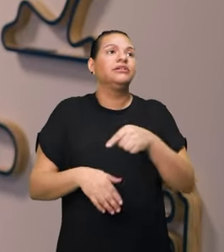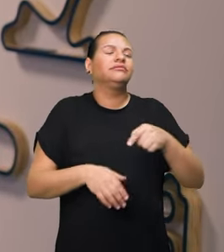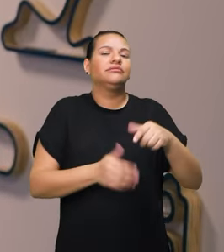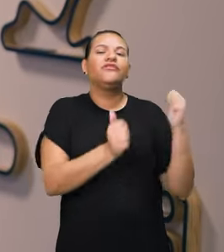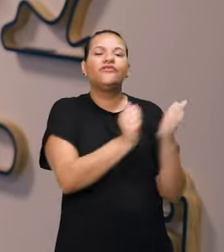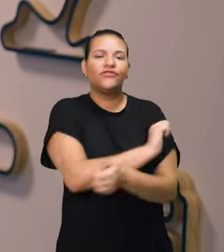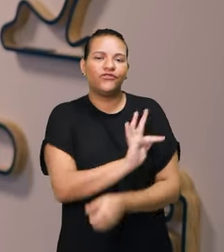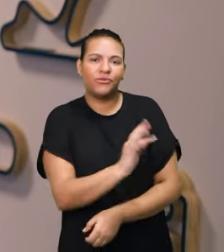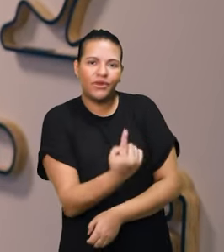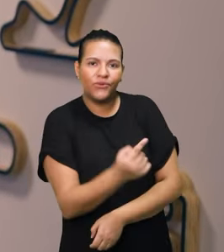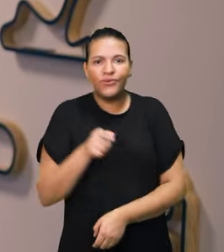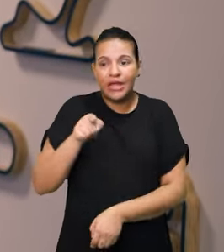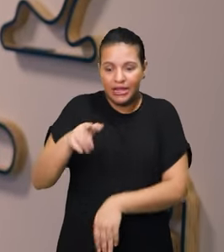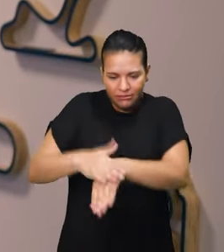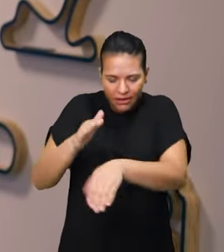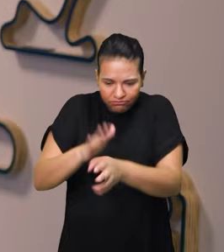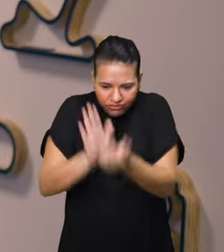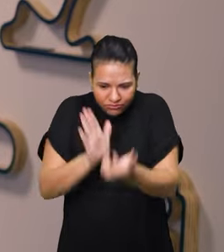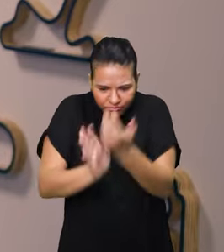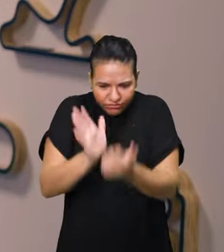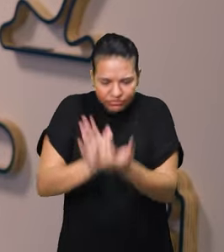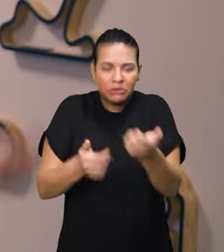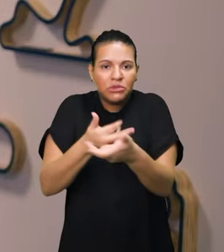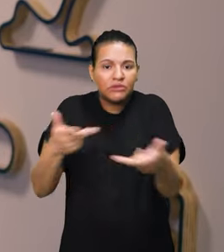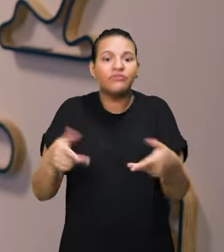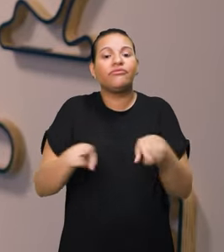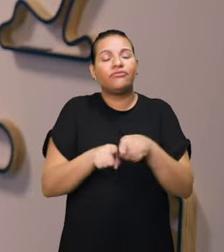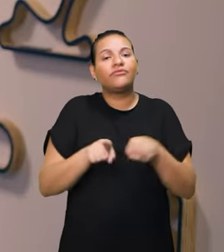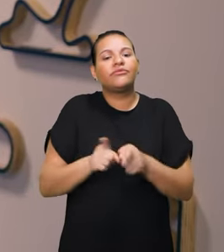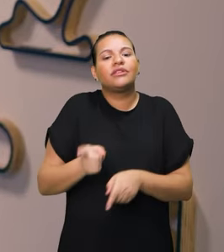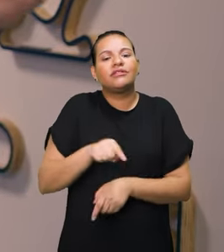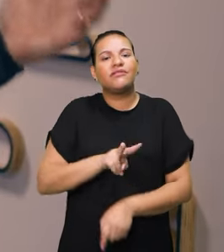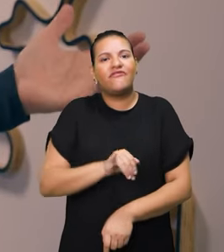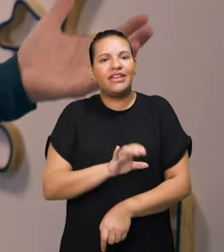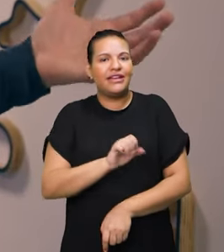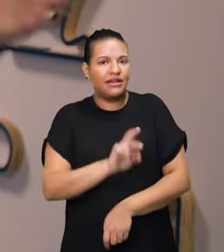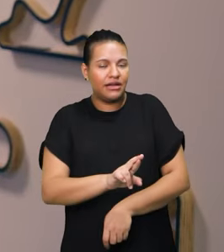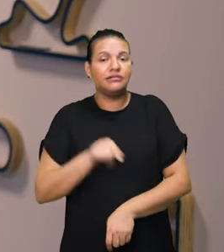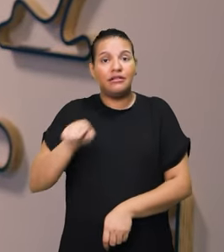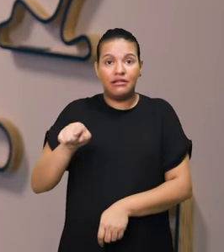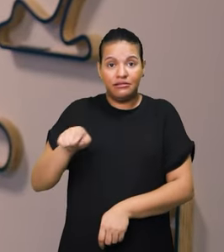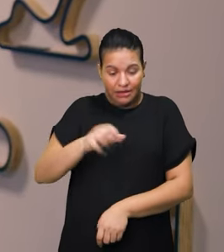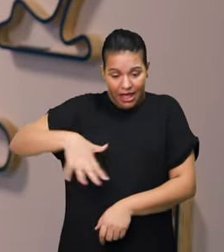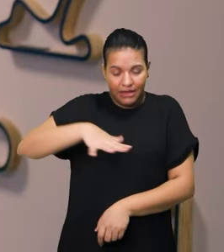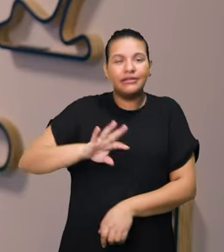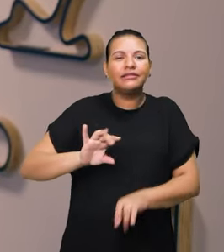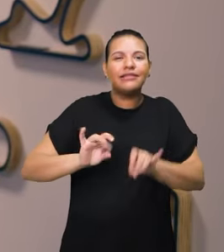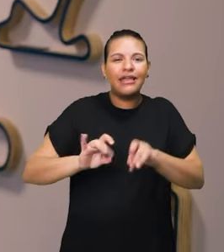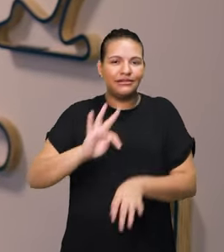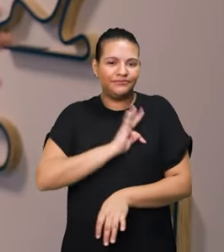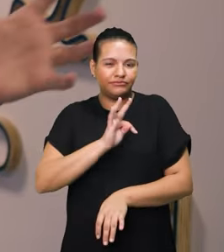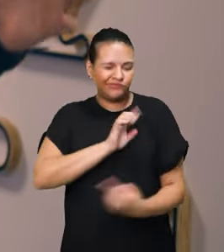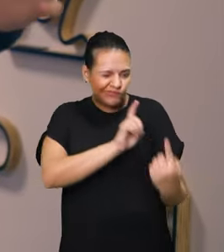Fórmula 1 ele proto tipou muita peça fez muita coisa e mesmo na vicar quando ele teve nessa área né técnica que ali